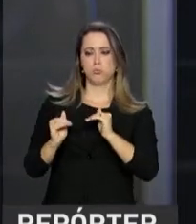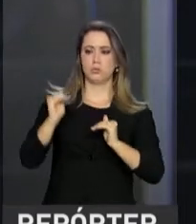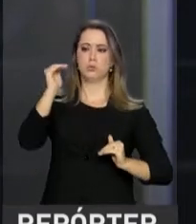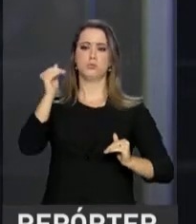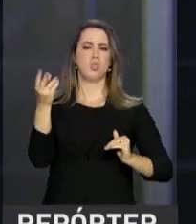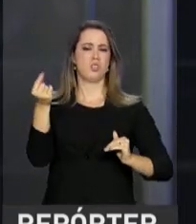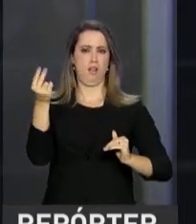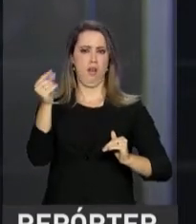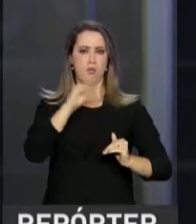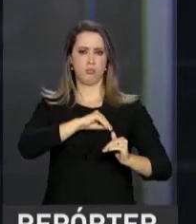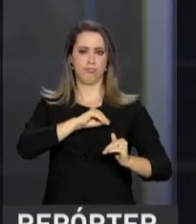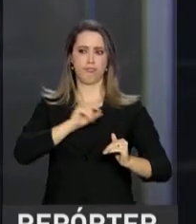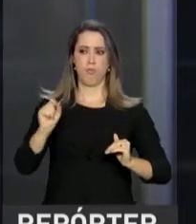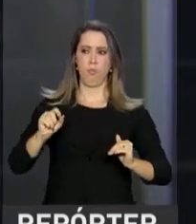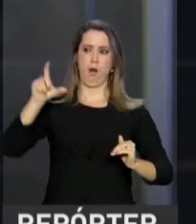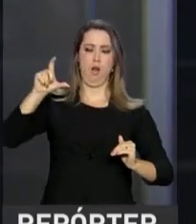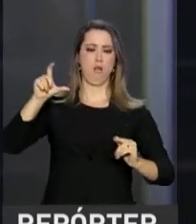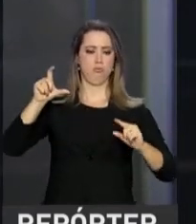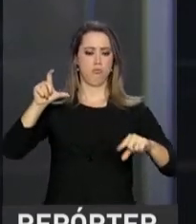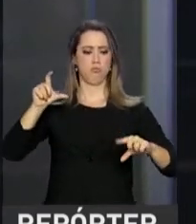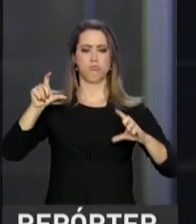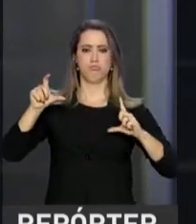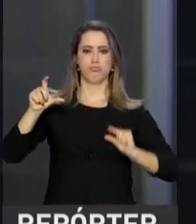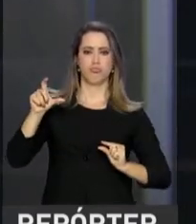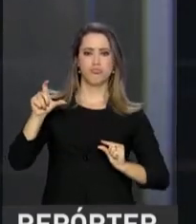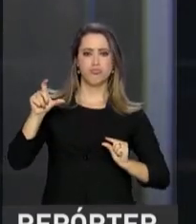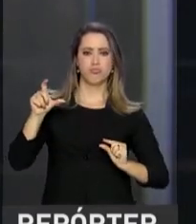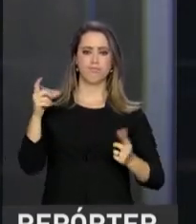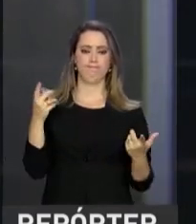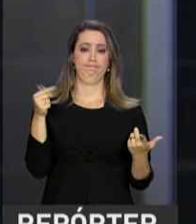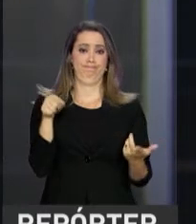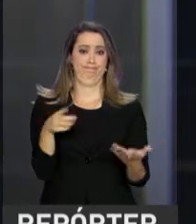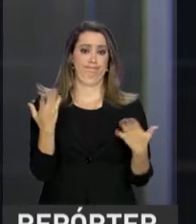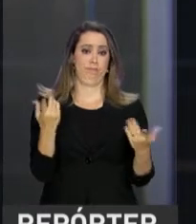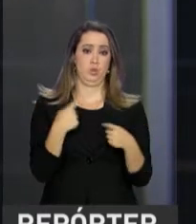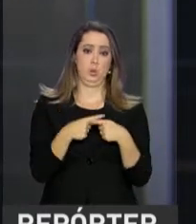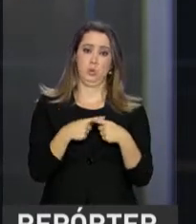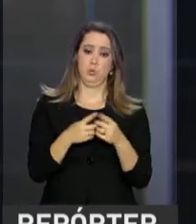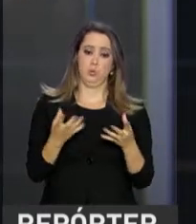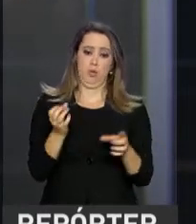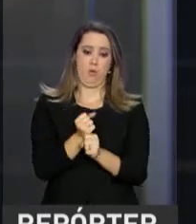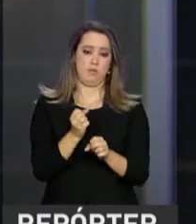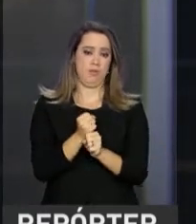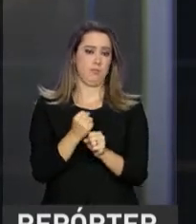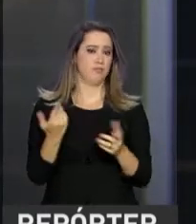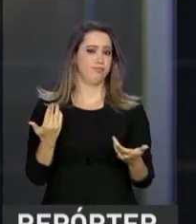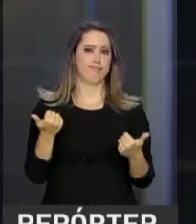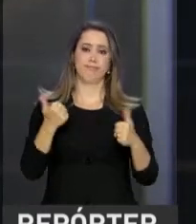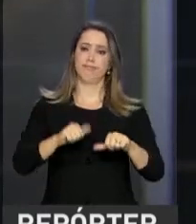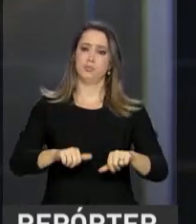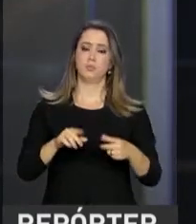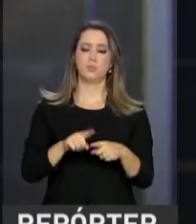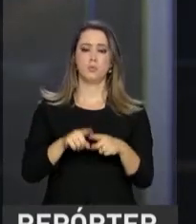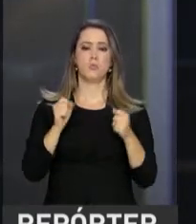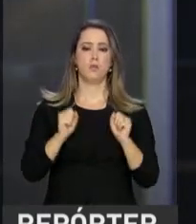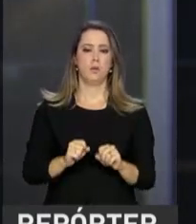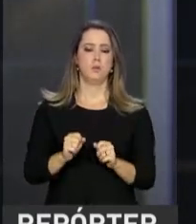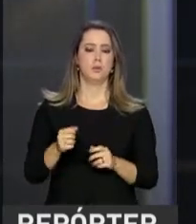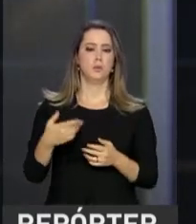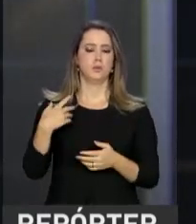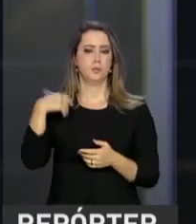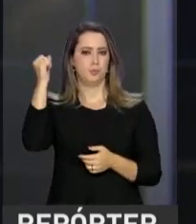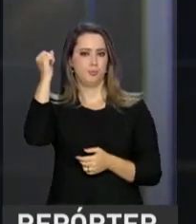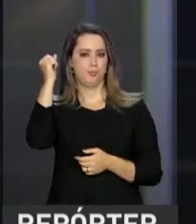financeiramente insustentável porque as contas simplesmente não fecham quando em risco as